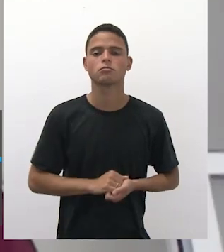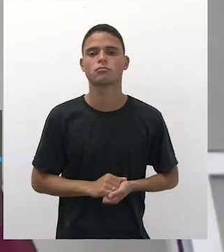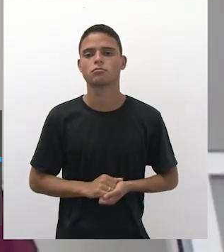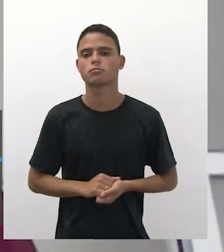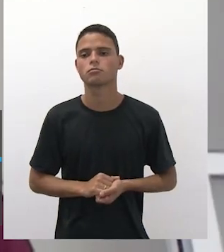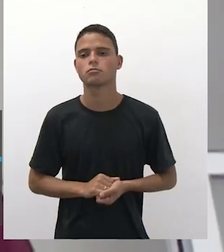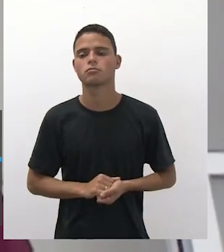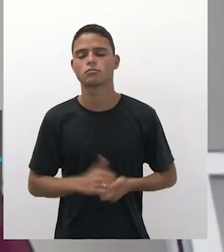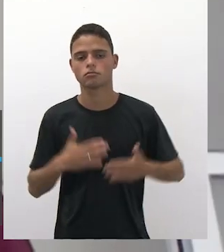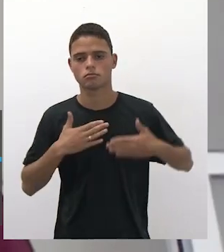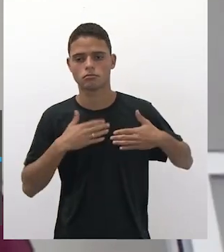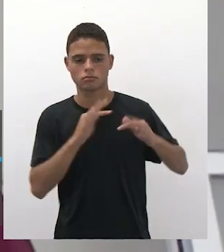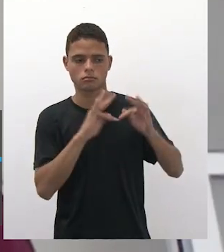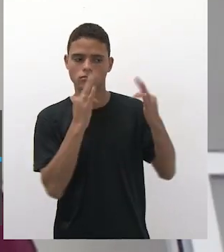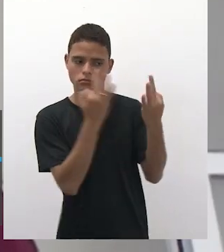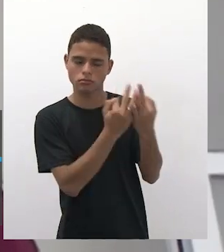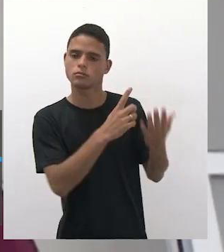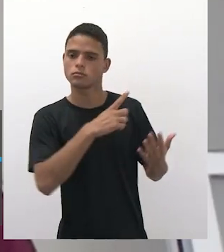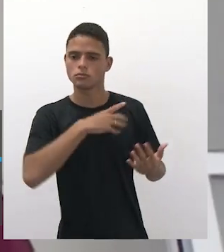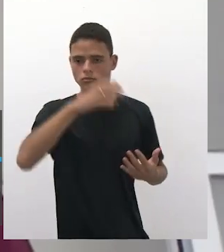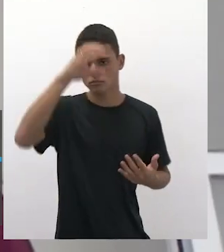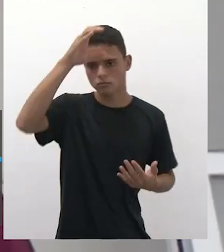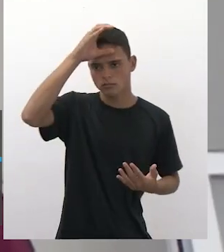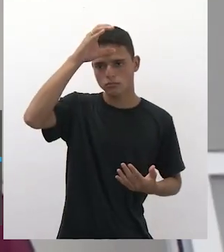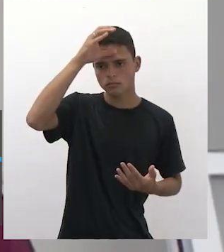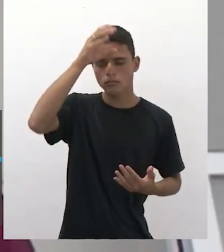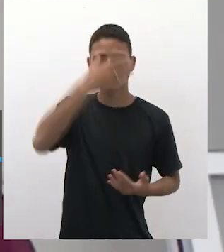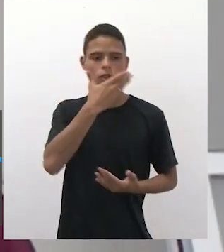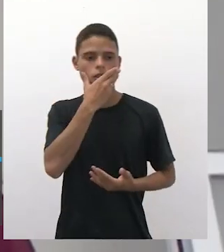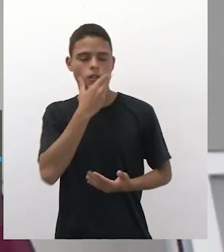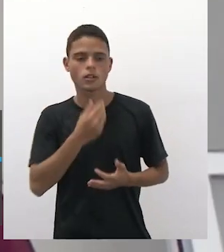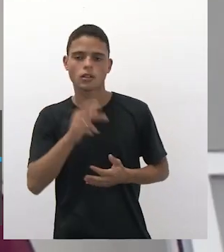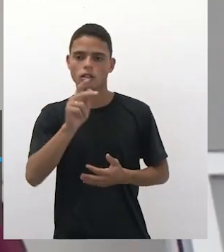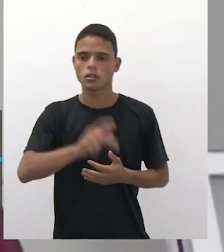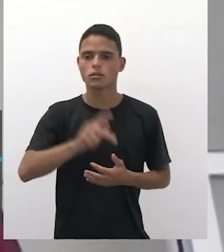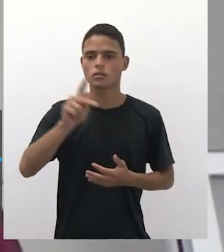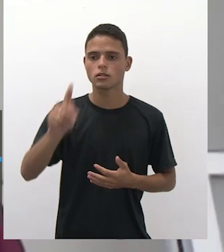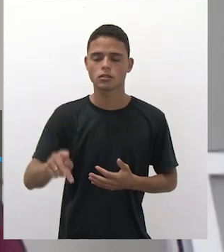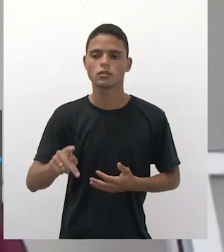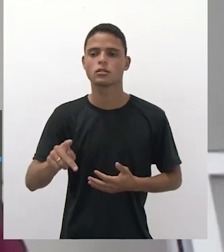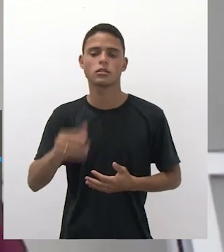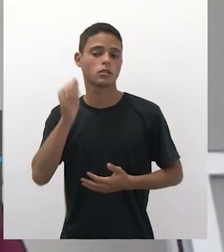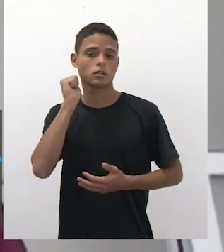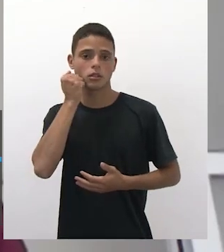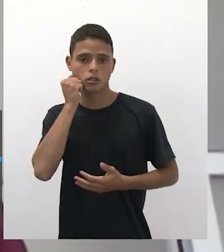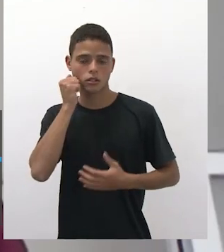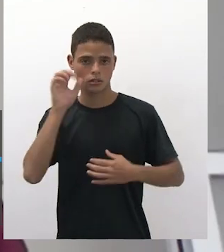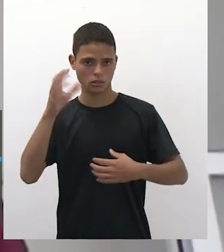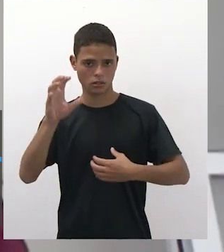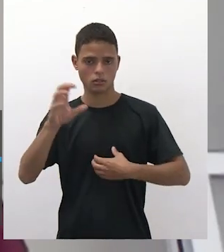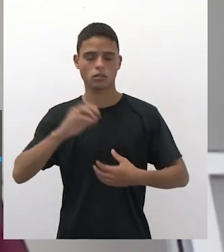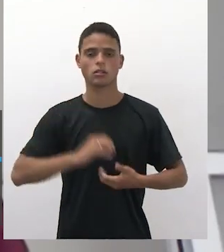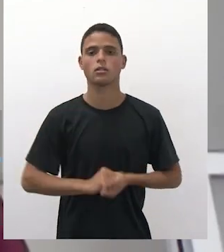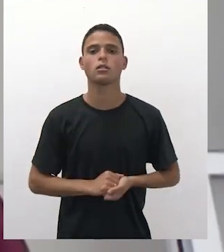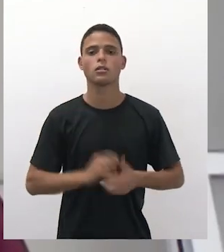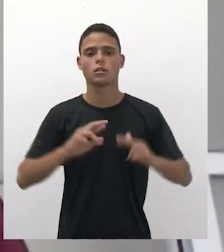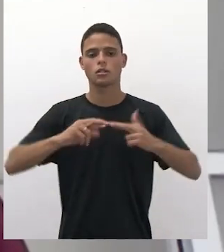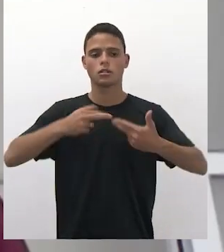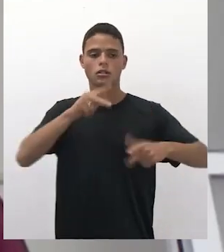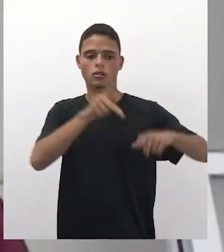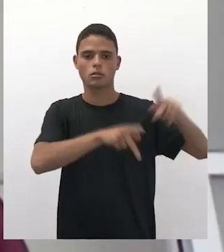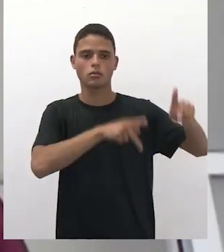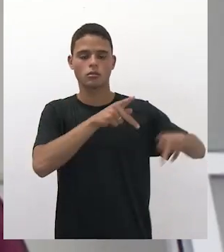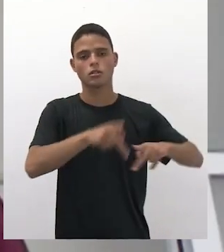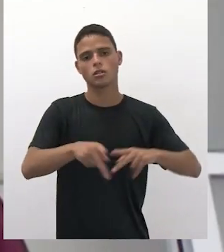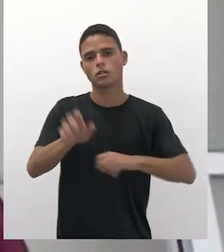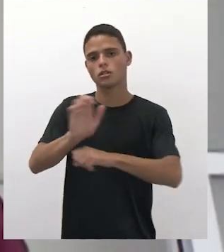na minha família tinha um tio que era professor de ciências da rede pública